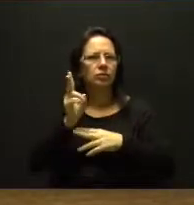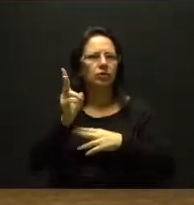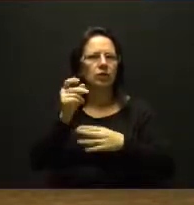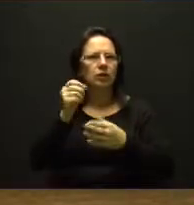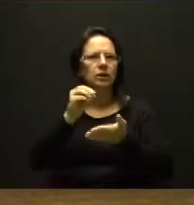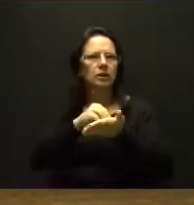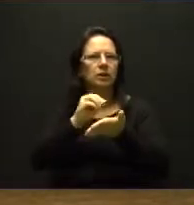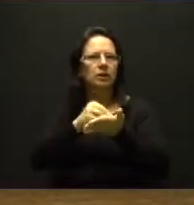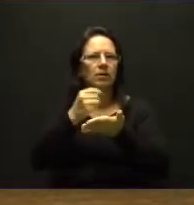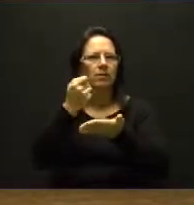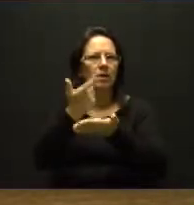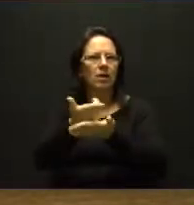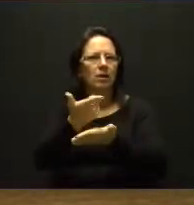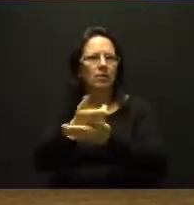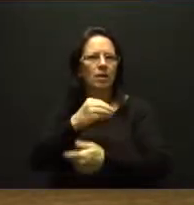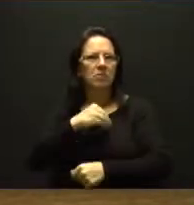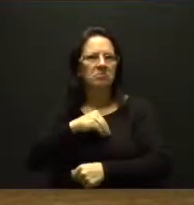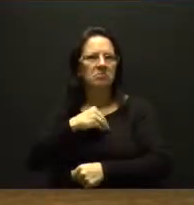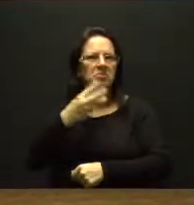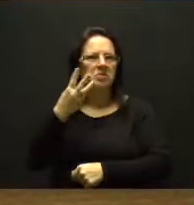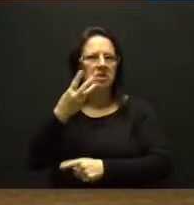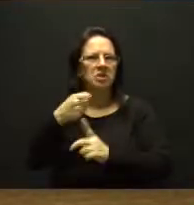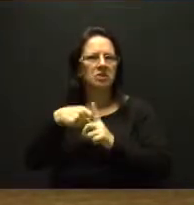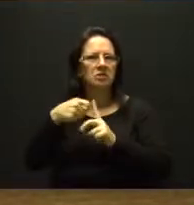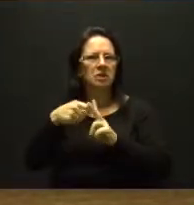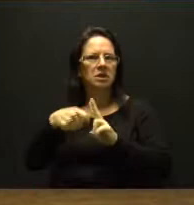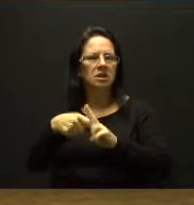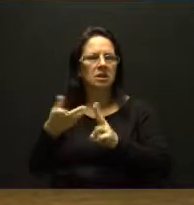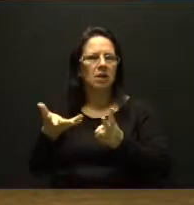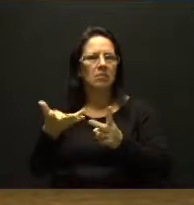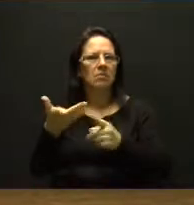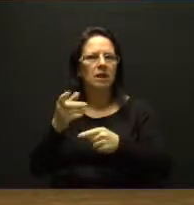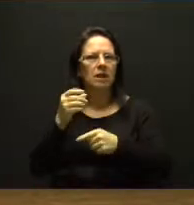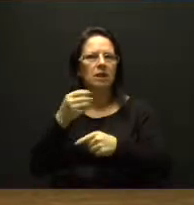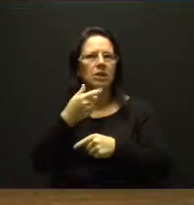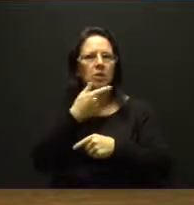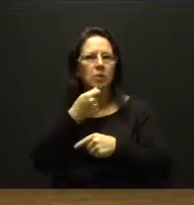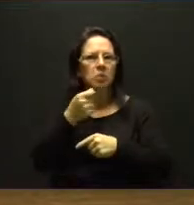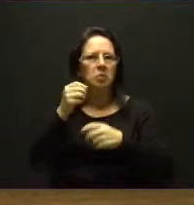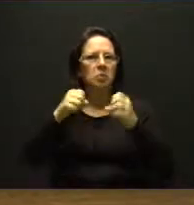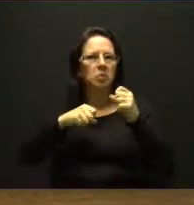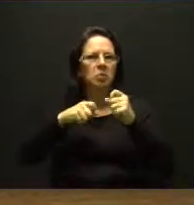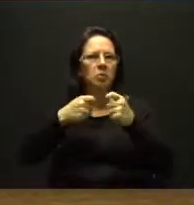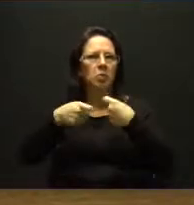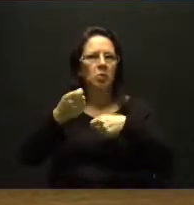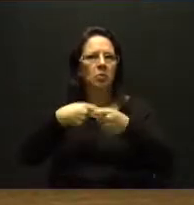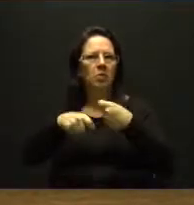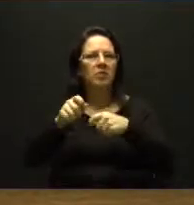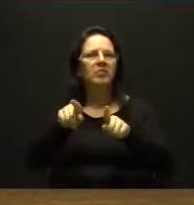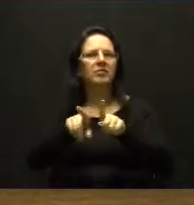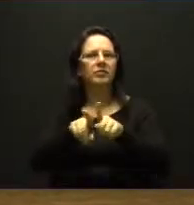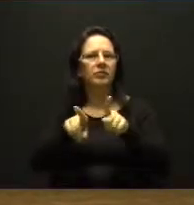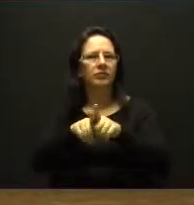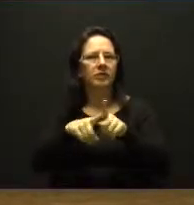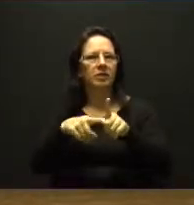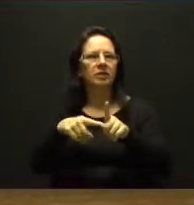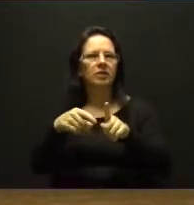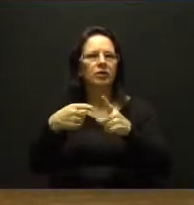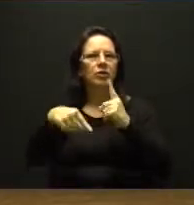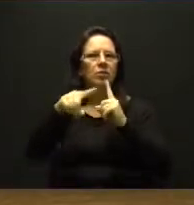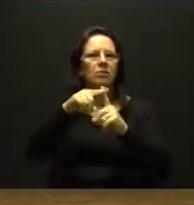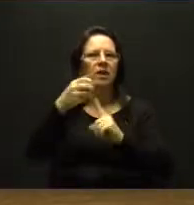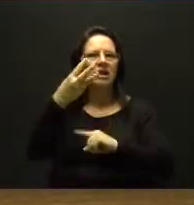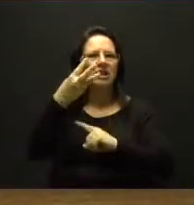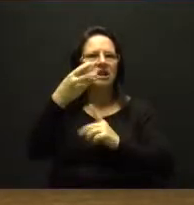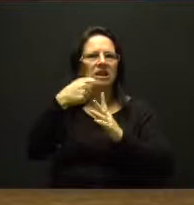pagamento por três meses eles nunca fazem isso na cidade mas esse pequeno comerciante local fez isso mais do que três meses mas o